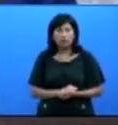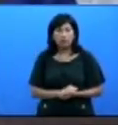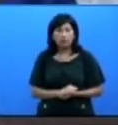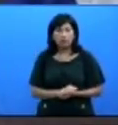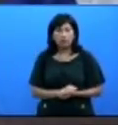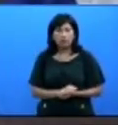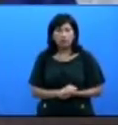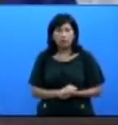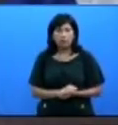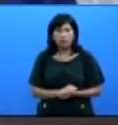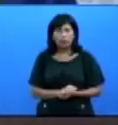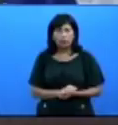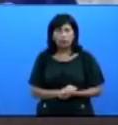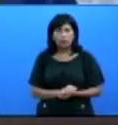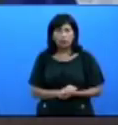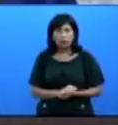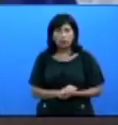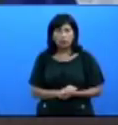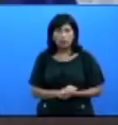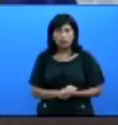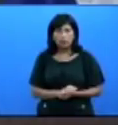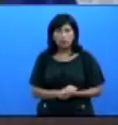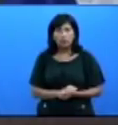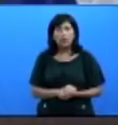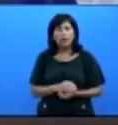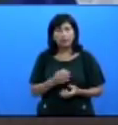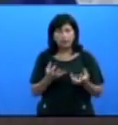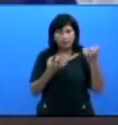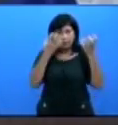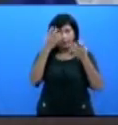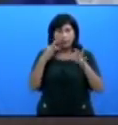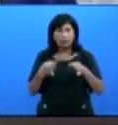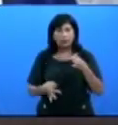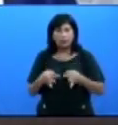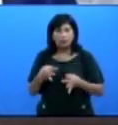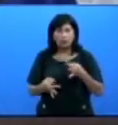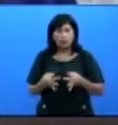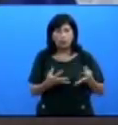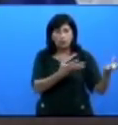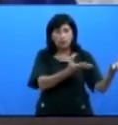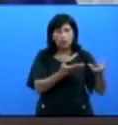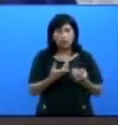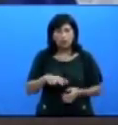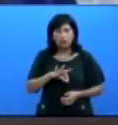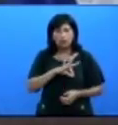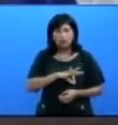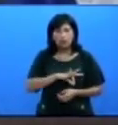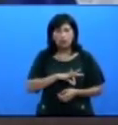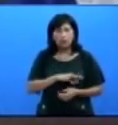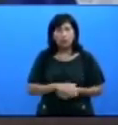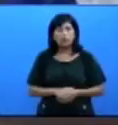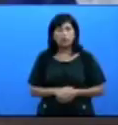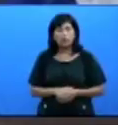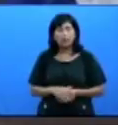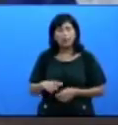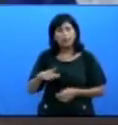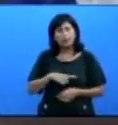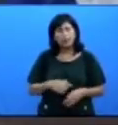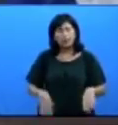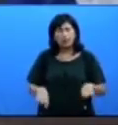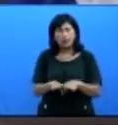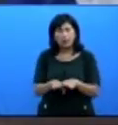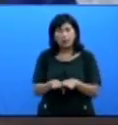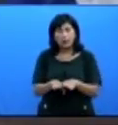concretos, porque se trata de uma questão de justiça. Pois bem, mas, além disso, nós temos algumas preocupações.